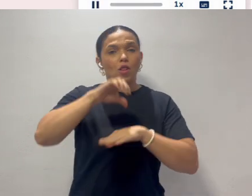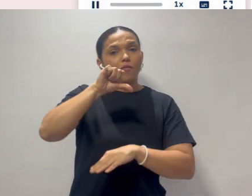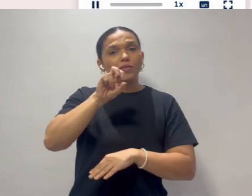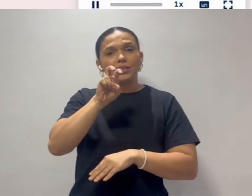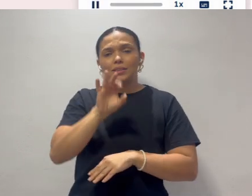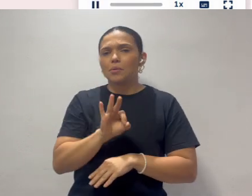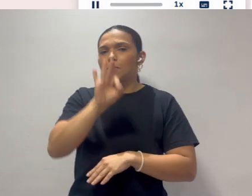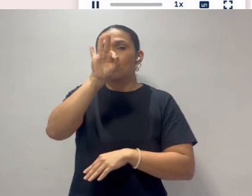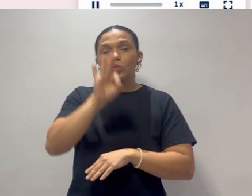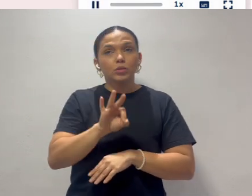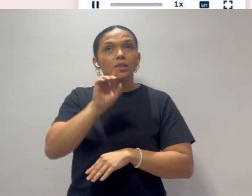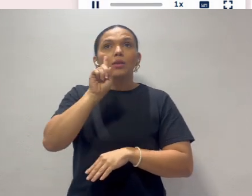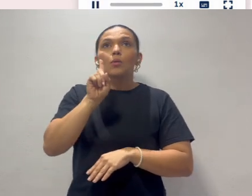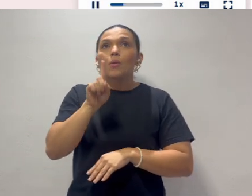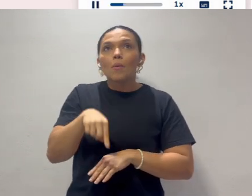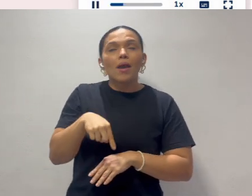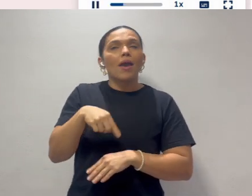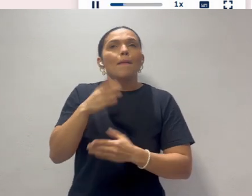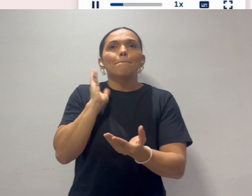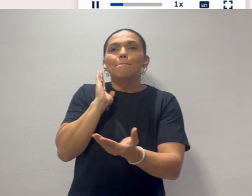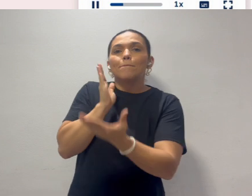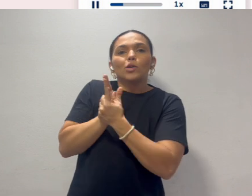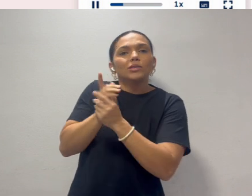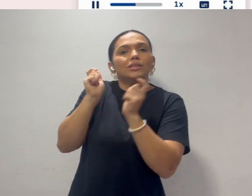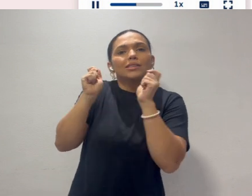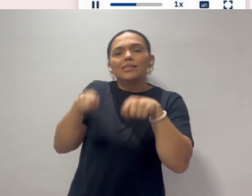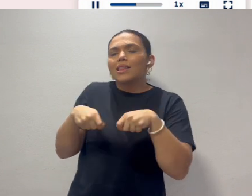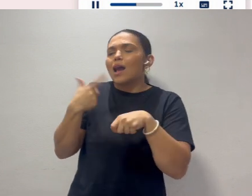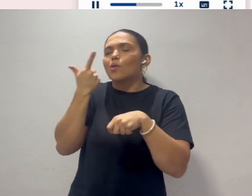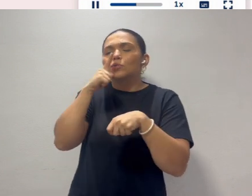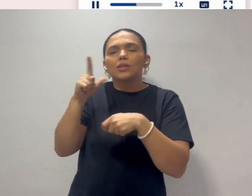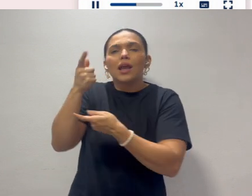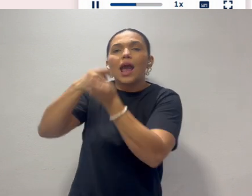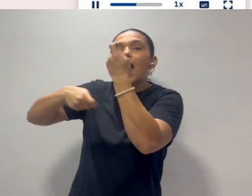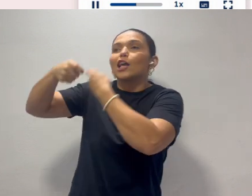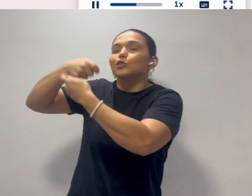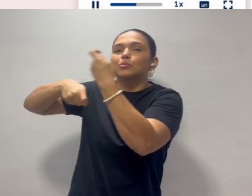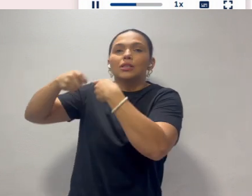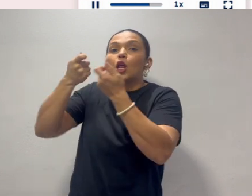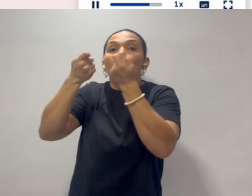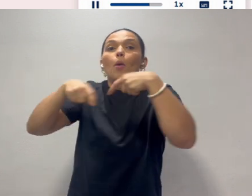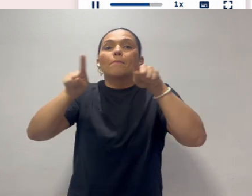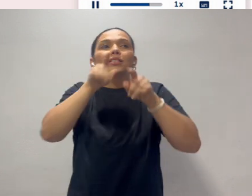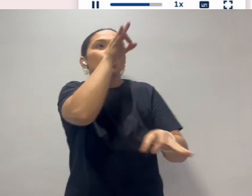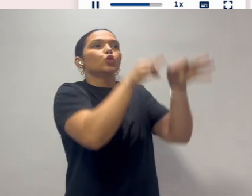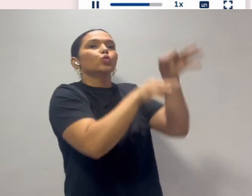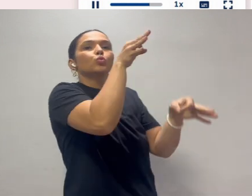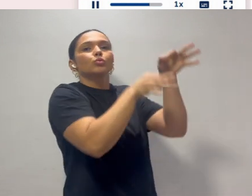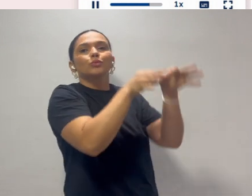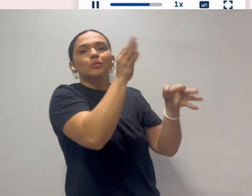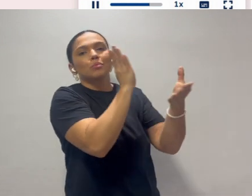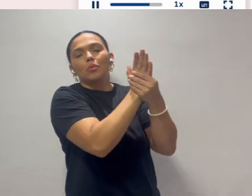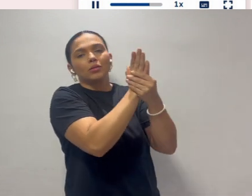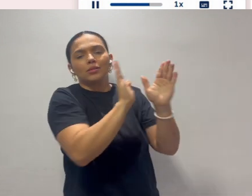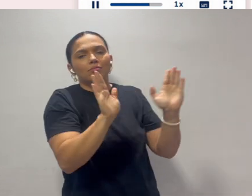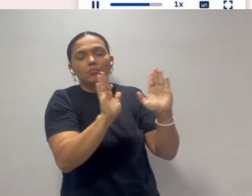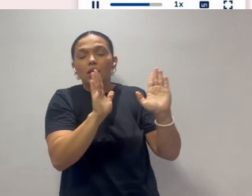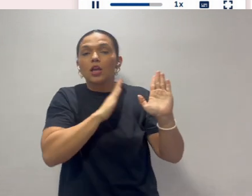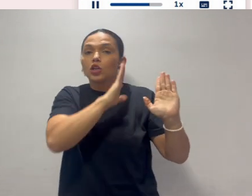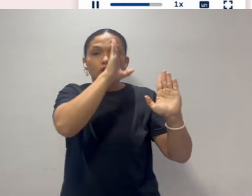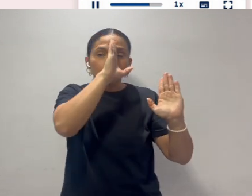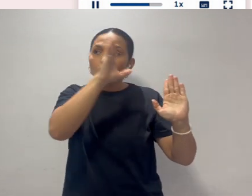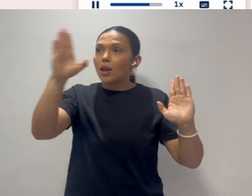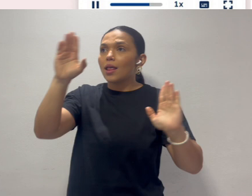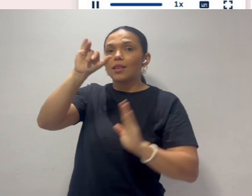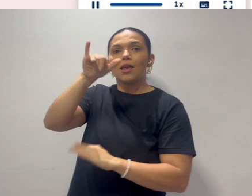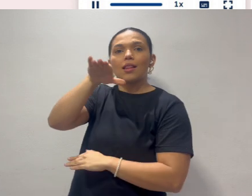coisas que nós conseguimos o deferimento da forma administrativa. Por quê? Porque nós precisamos ter o conhecimento, nós